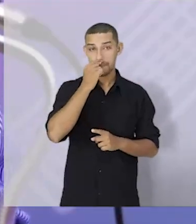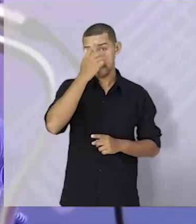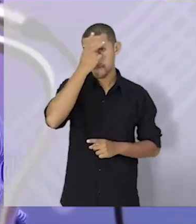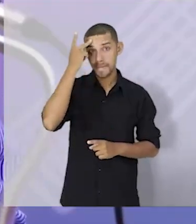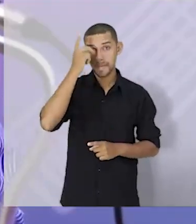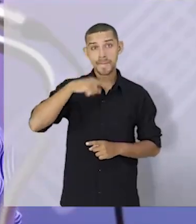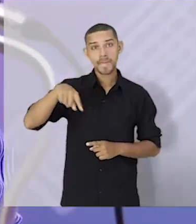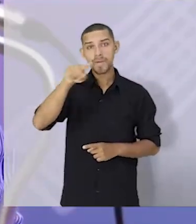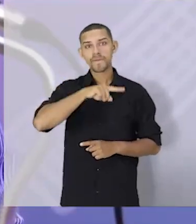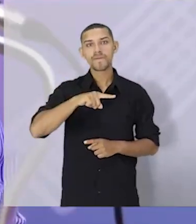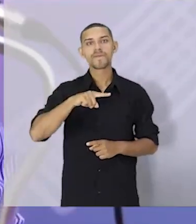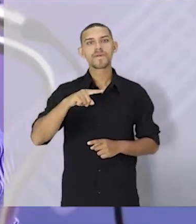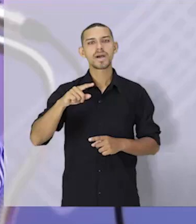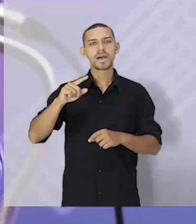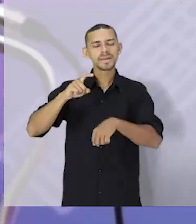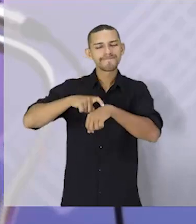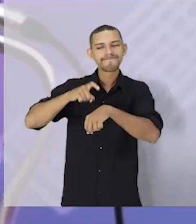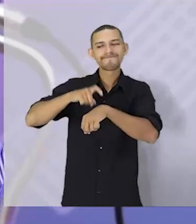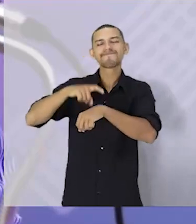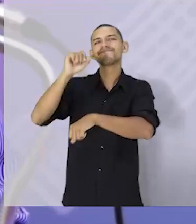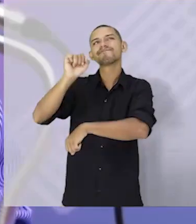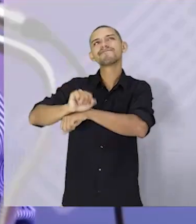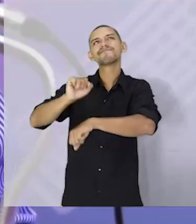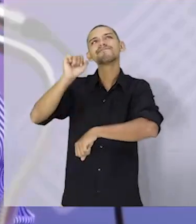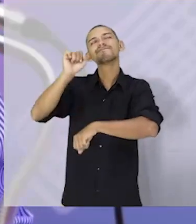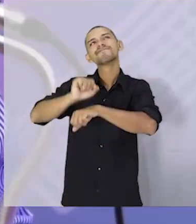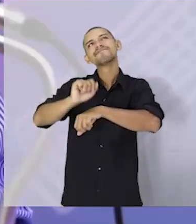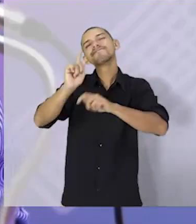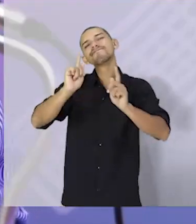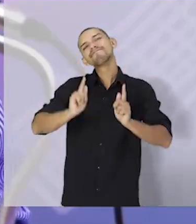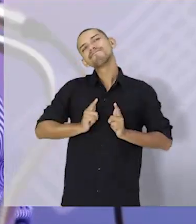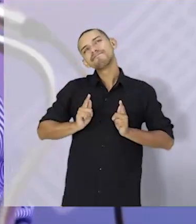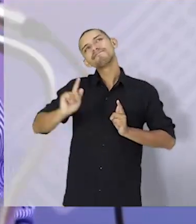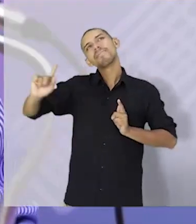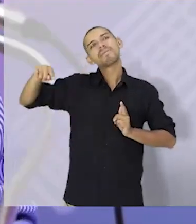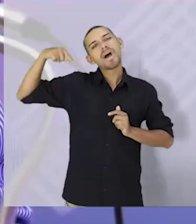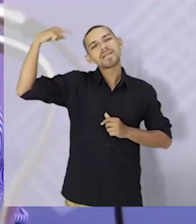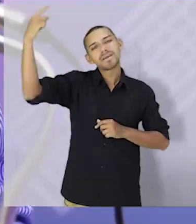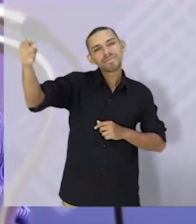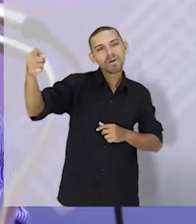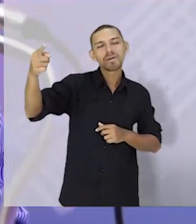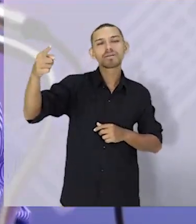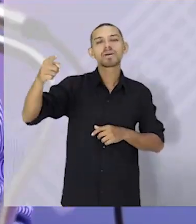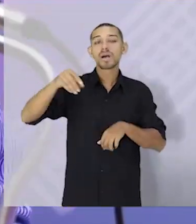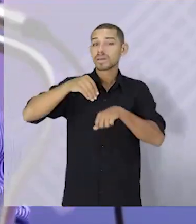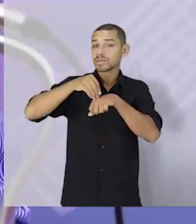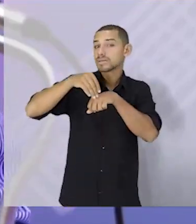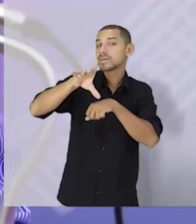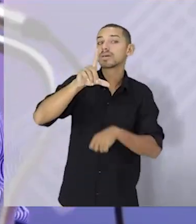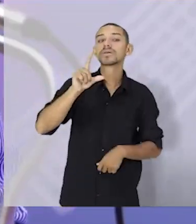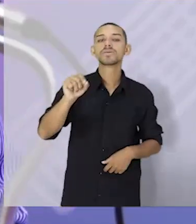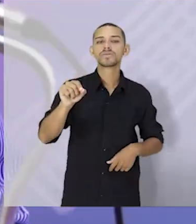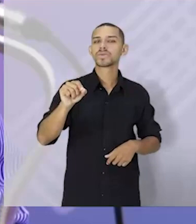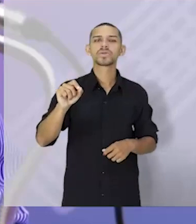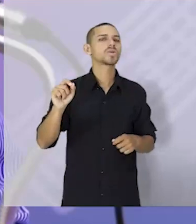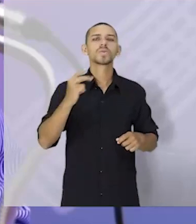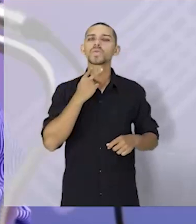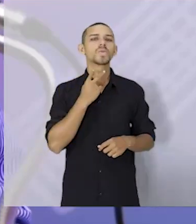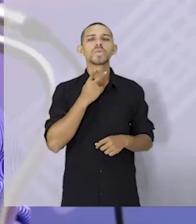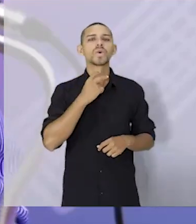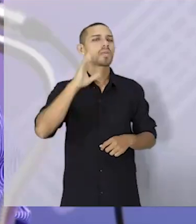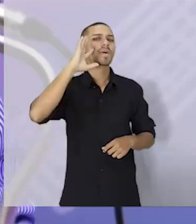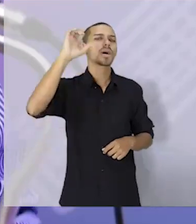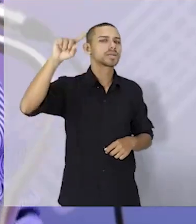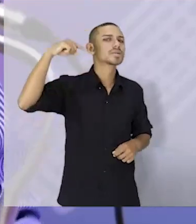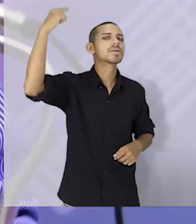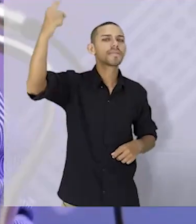vai procrastinar, deixar para depois. Então, para essa pessoa, a dica não dá para deixar para depois. Se